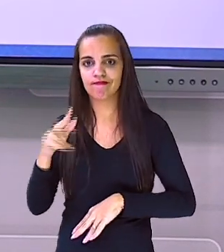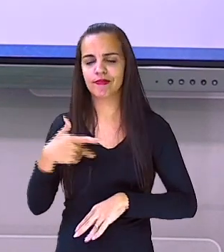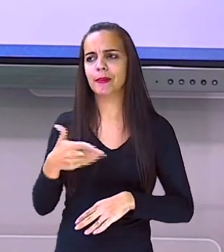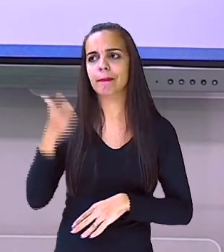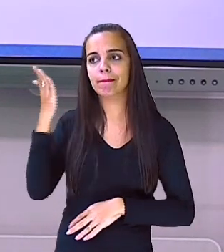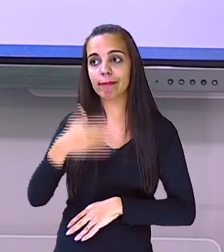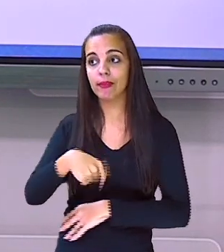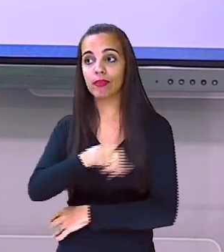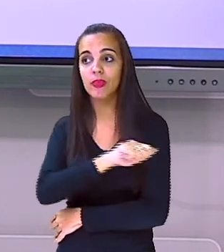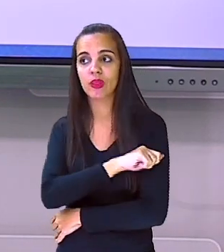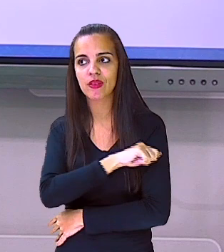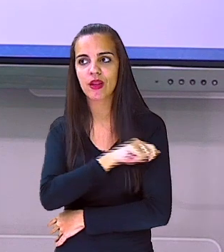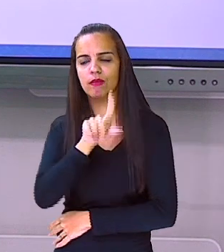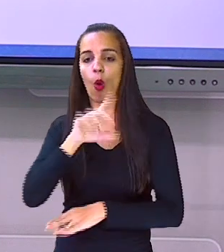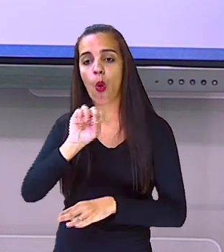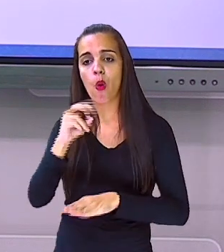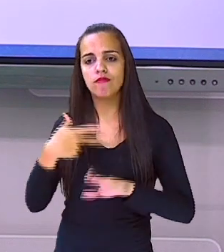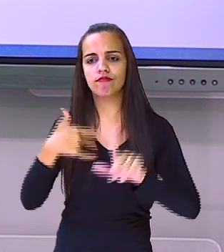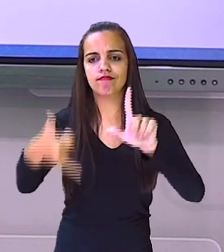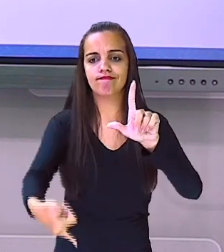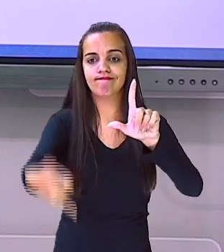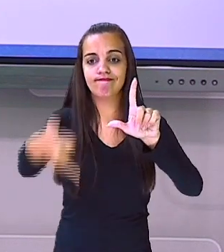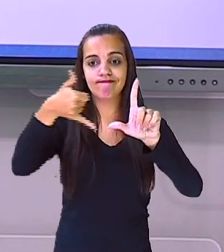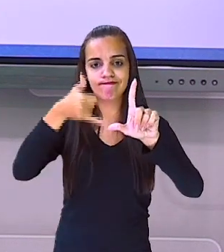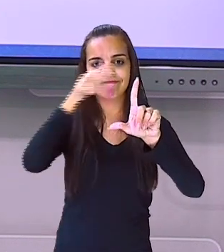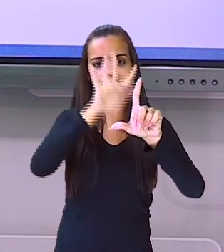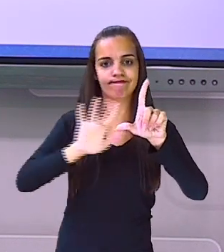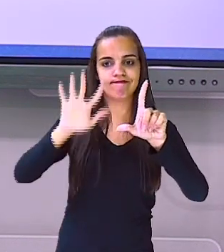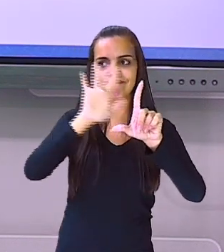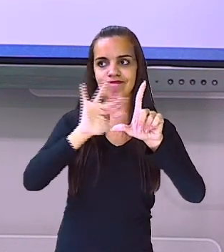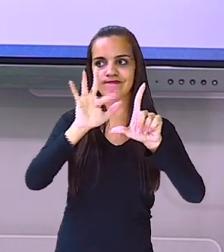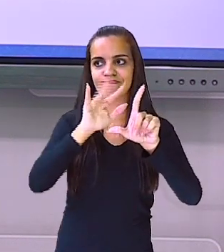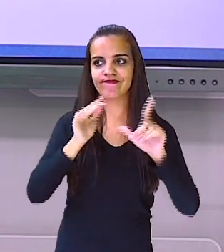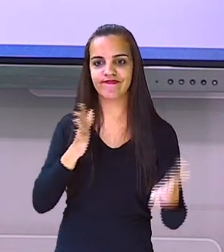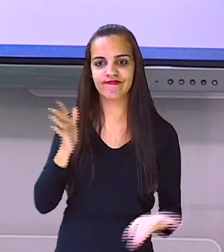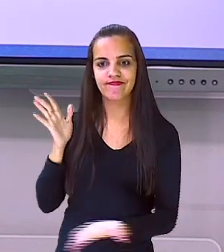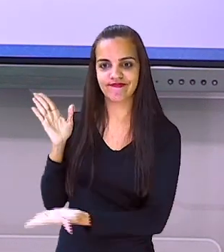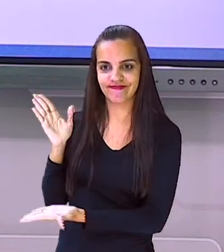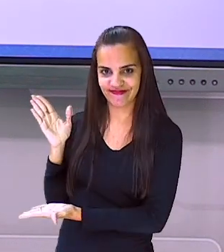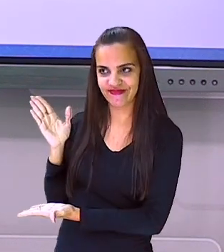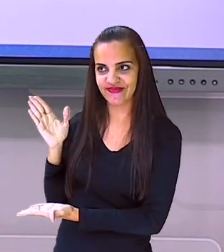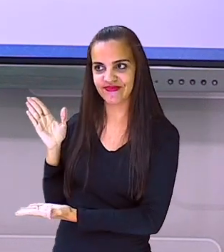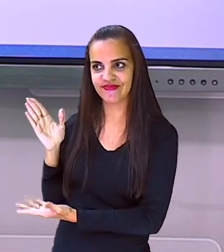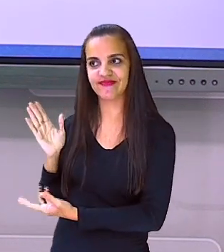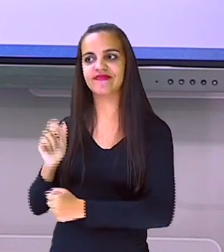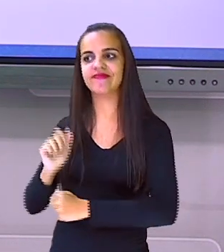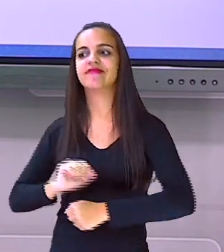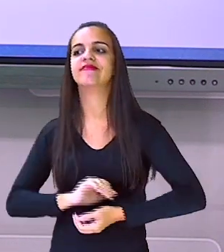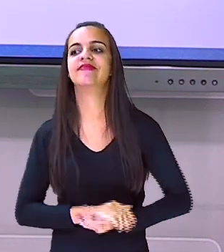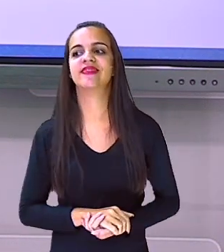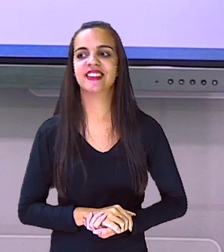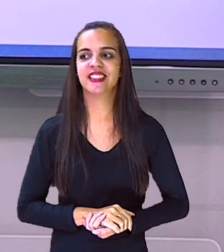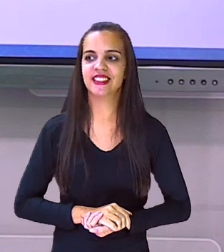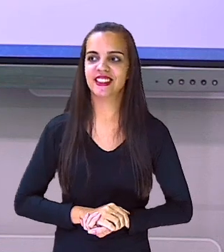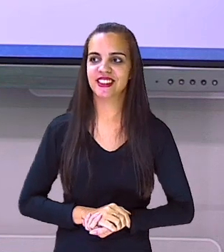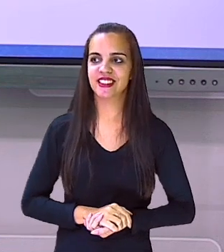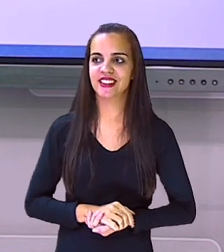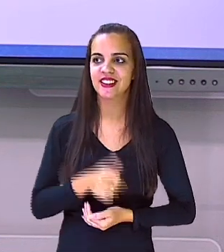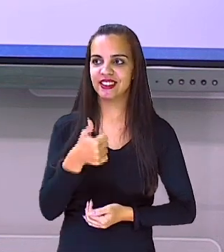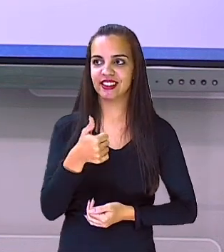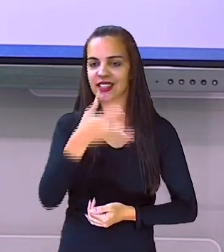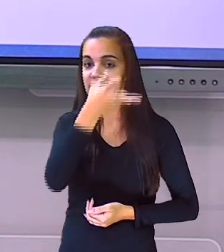smedgv.com/aluno ou aponte a câmera do seu celular para o QR Code aqui, no canto da tela. Não vou apontar de novo.